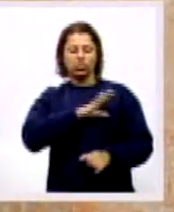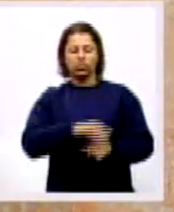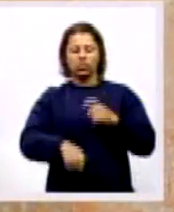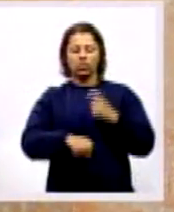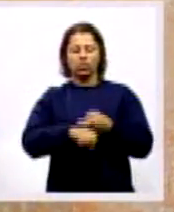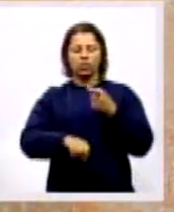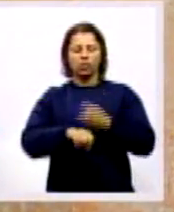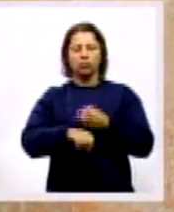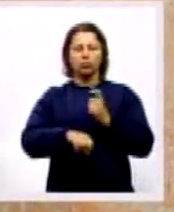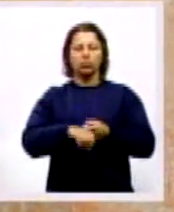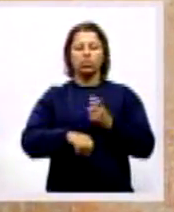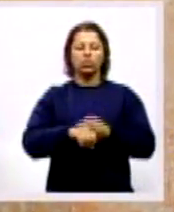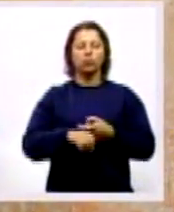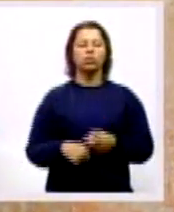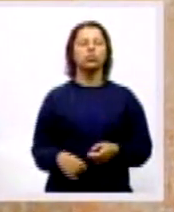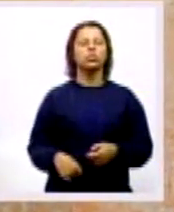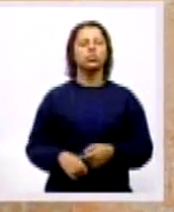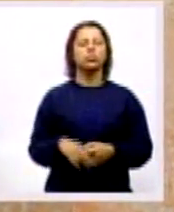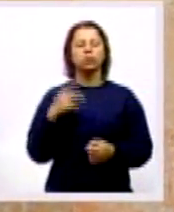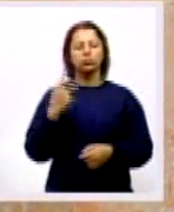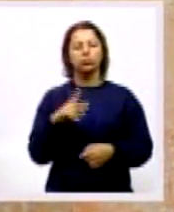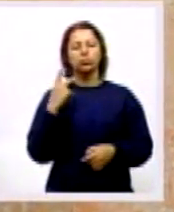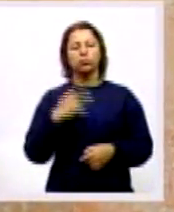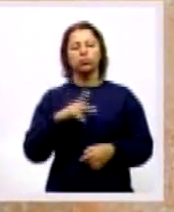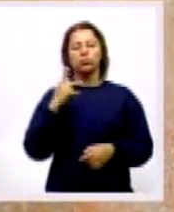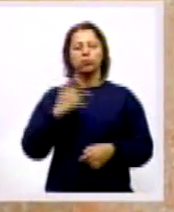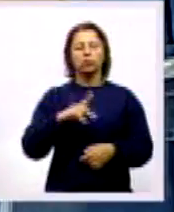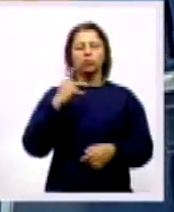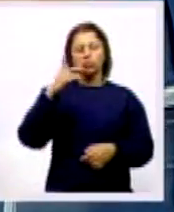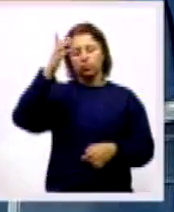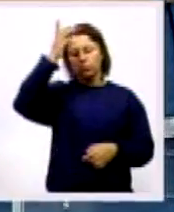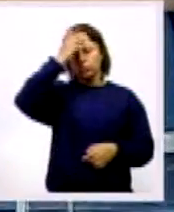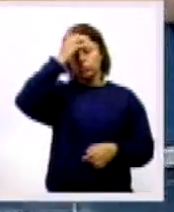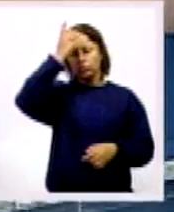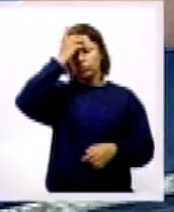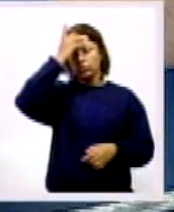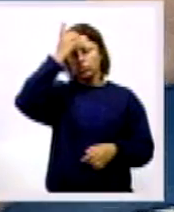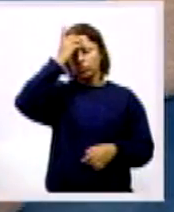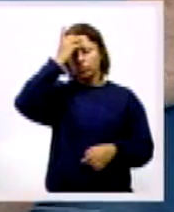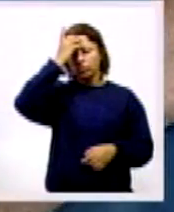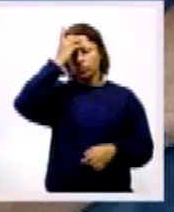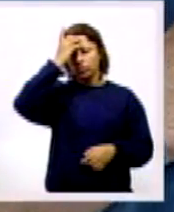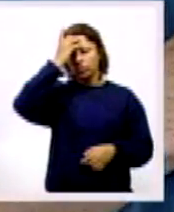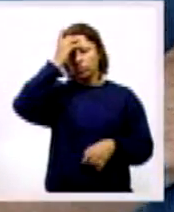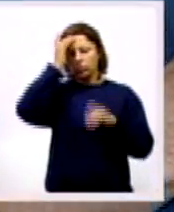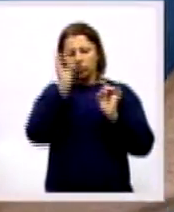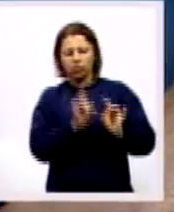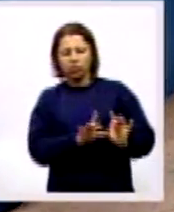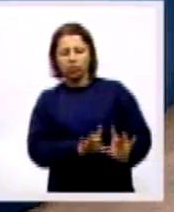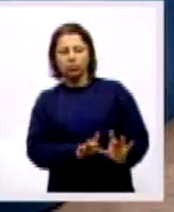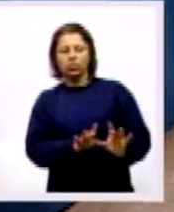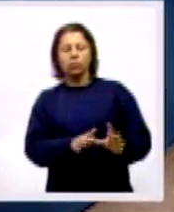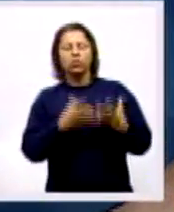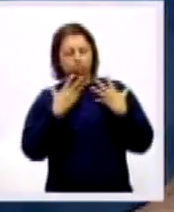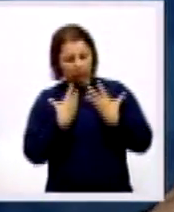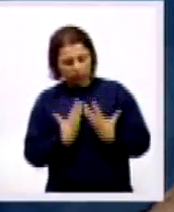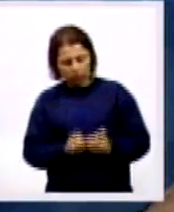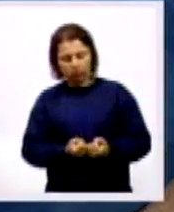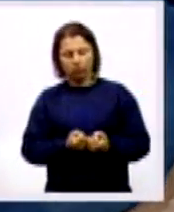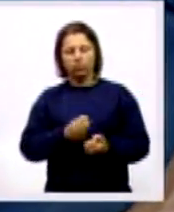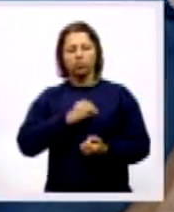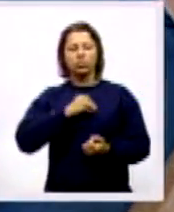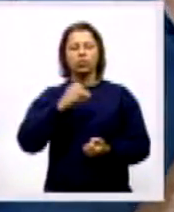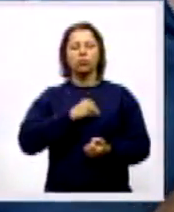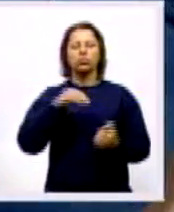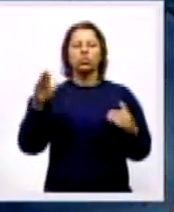coração. Em sua inconsciência, eles se abandonaram à devassidão, a ponto de